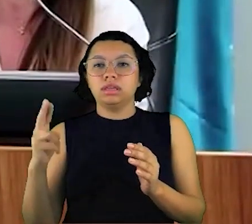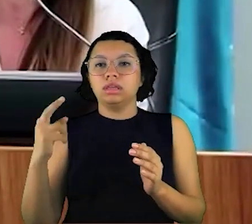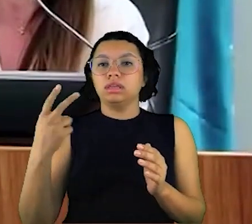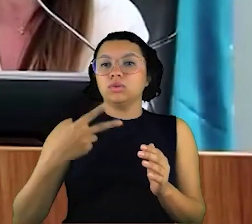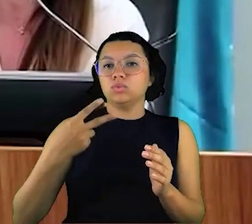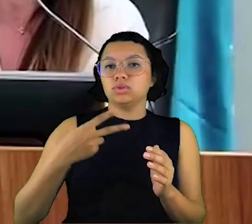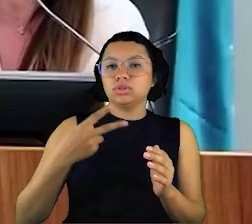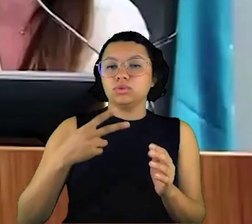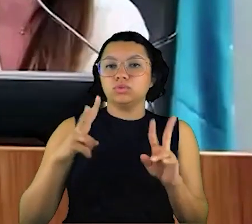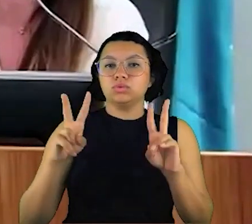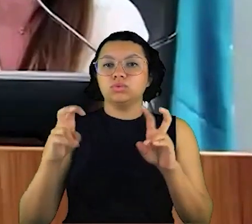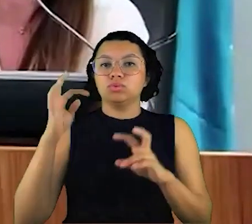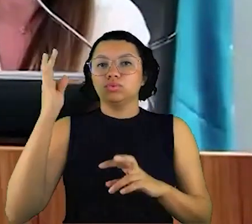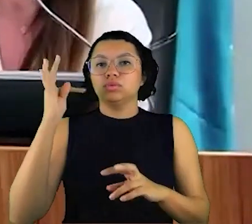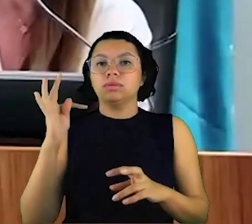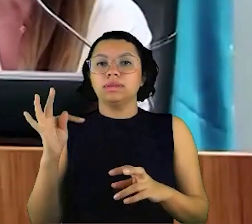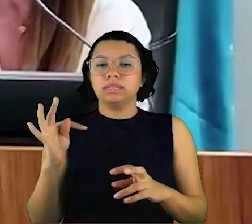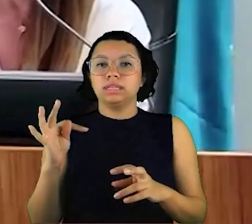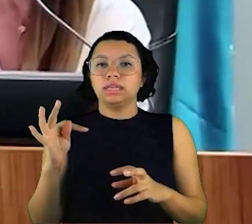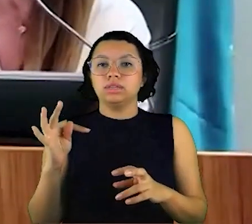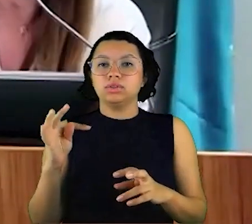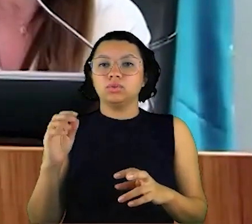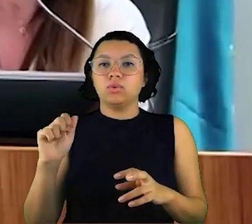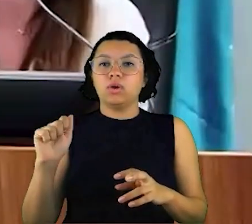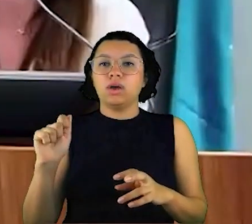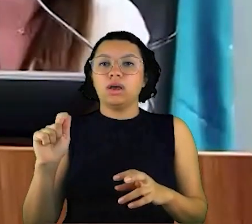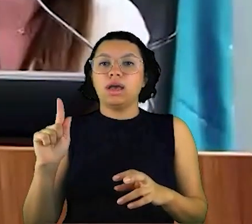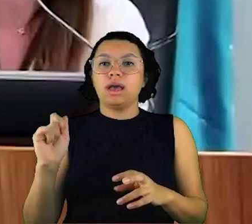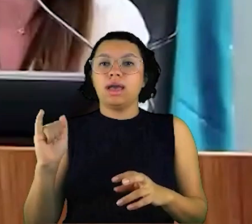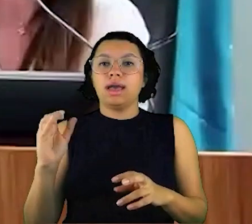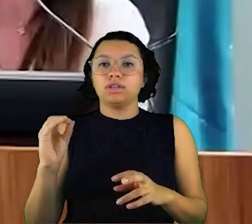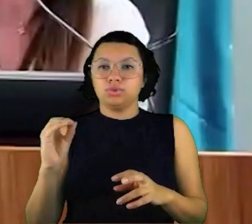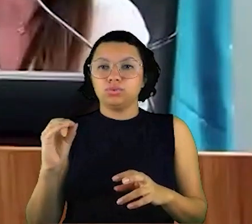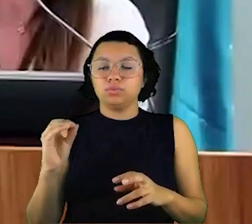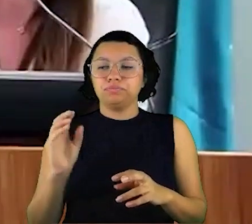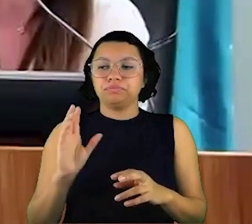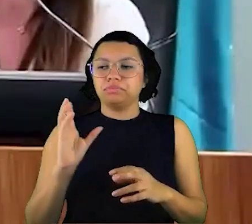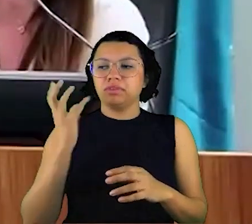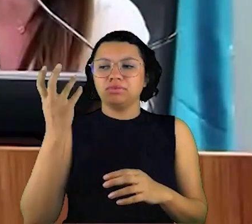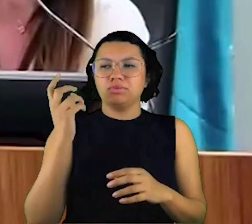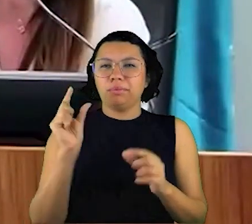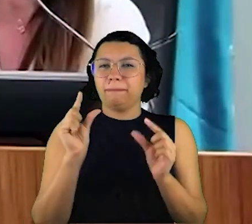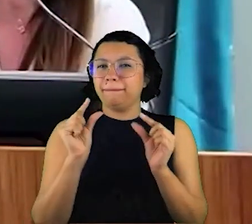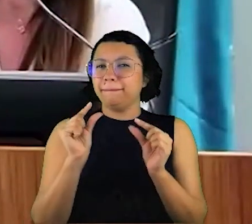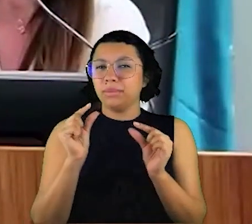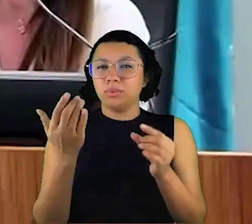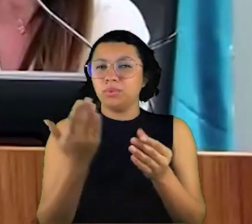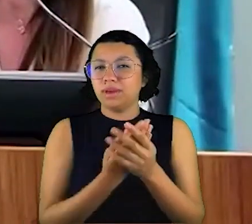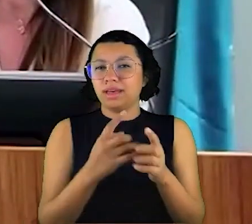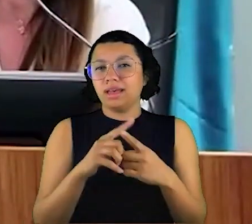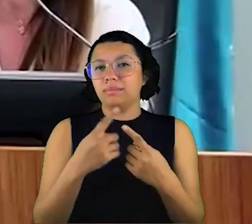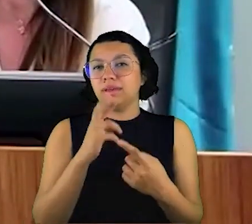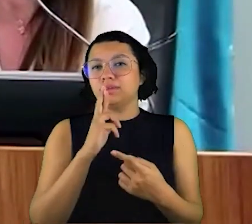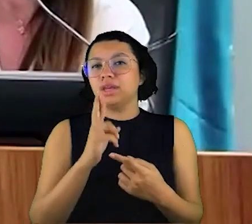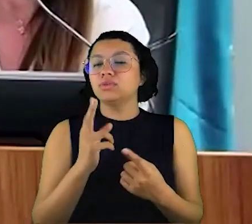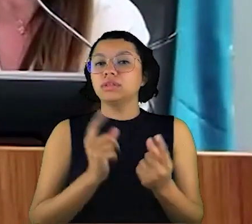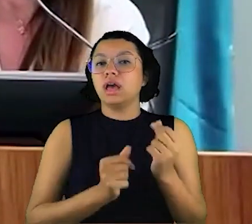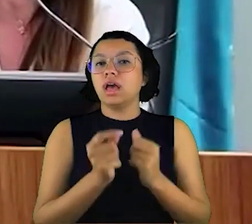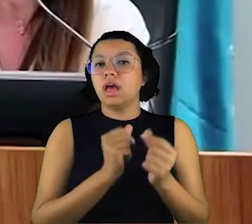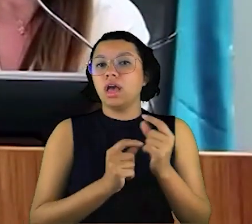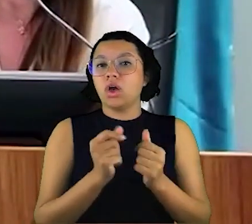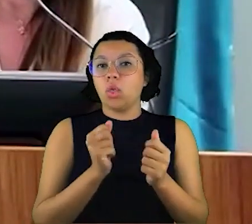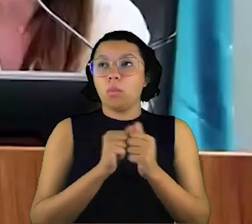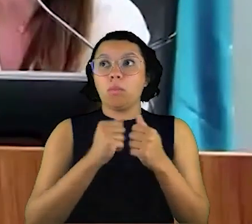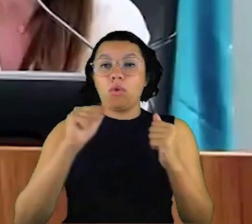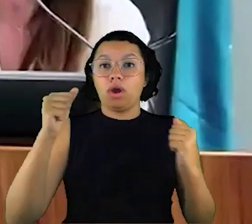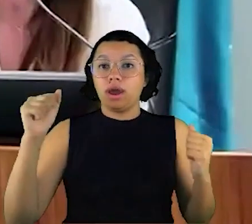um segundo sobre a tese do ágio. Resolveu pouquíssimos casos, mas o resultado econômico foi